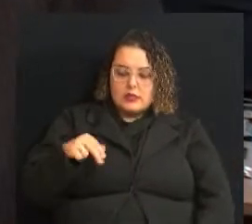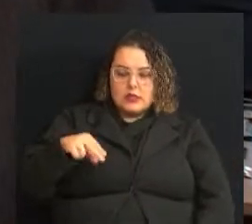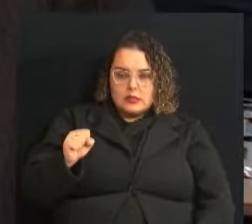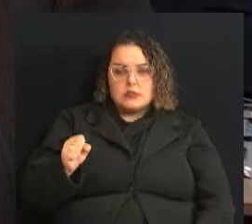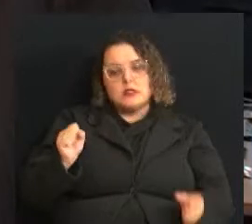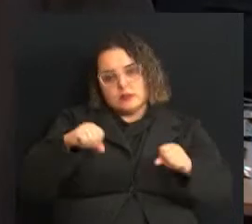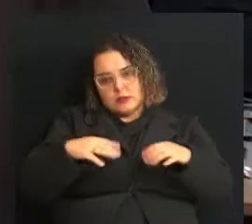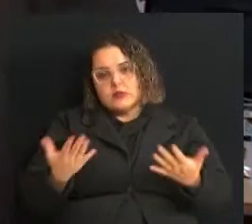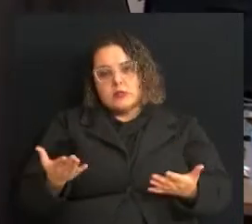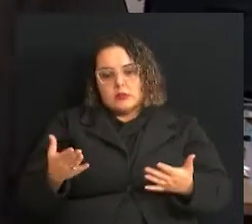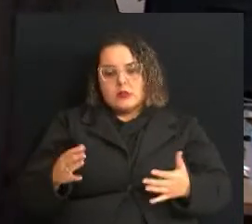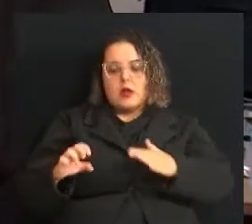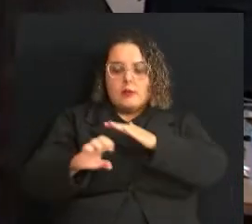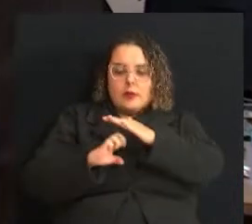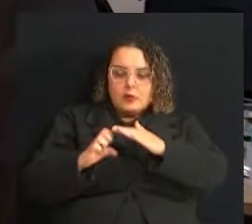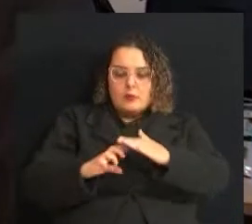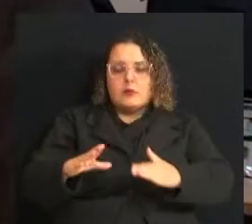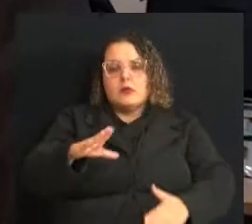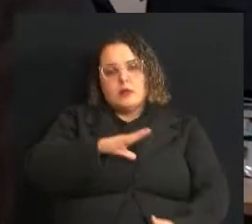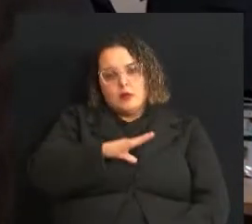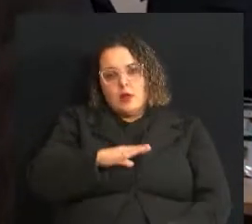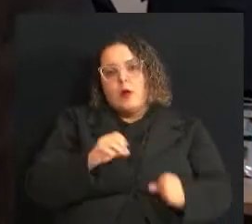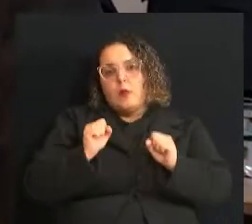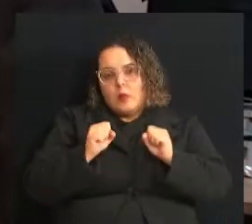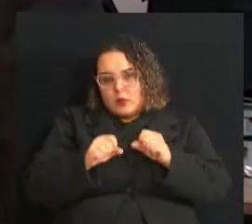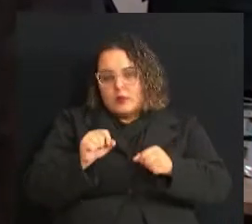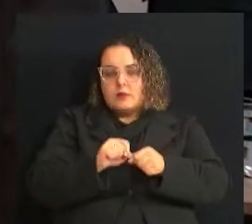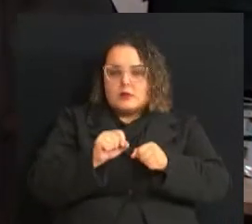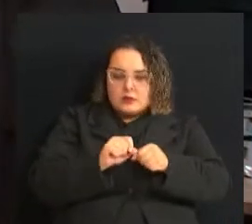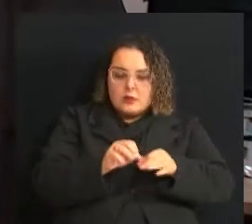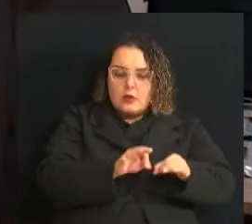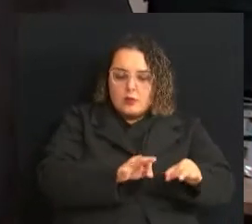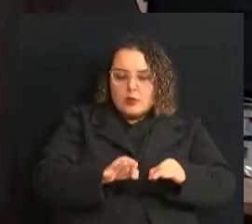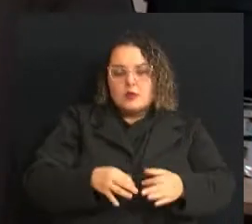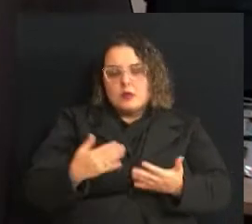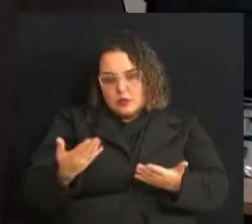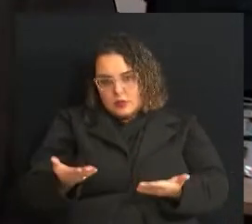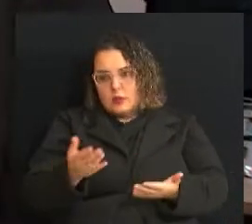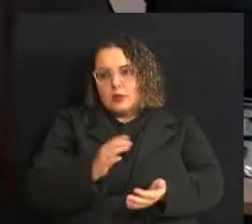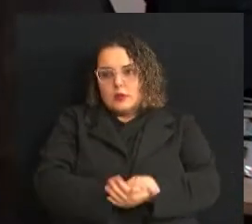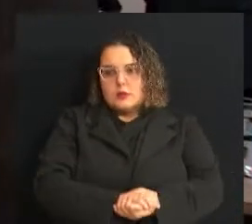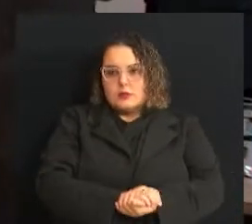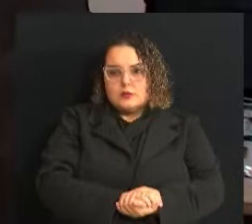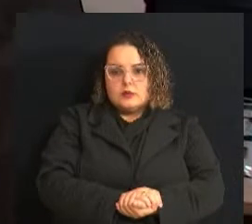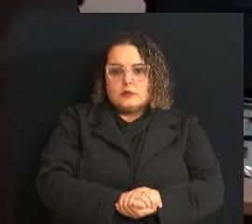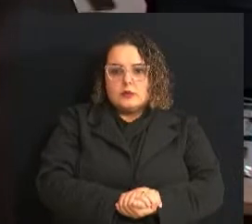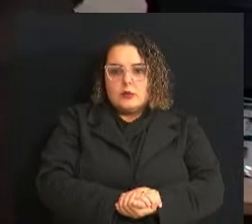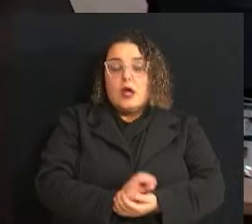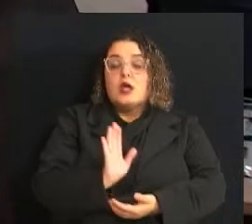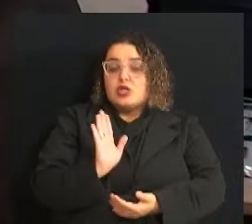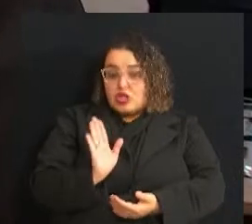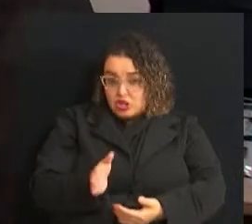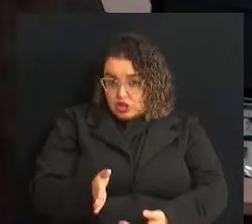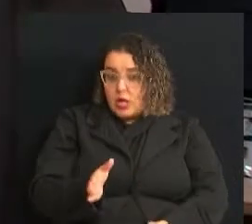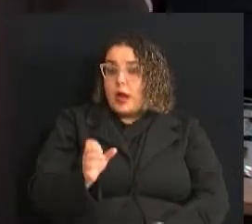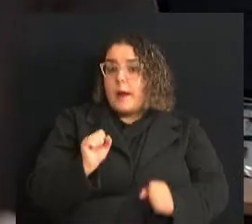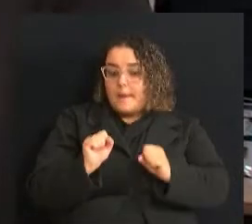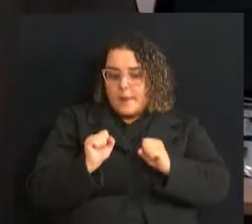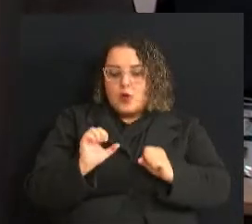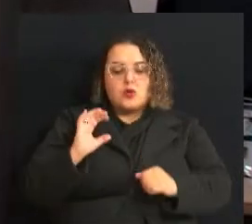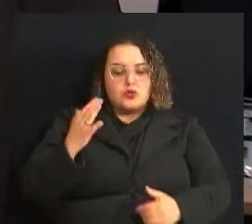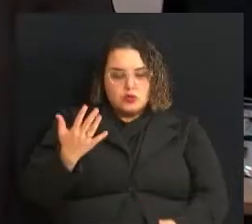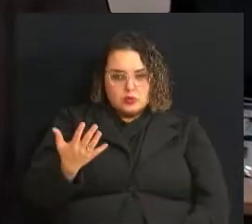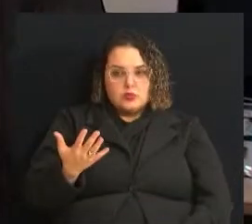empresa municipal que a gente poderia estar fazendo um projeto em relação a isso, né? Apesar de que isso já possa estar acontecendo hoje,